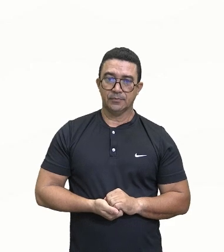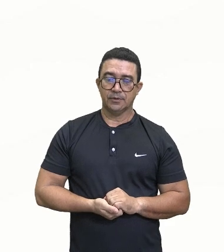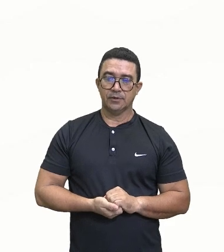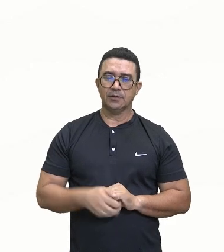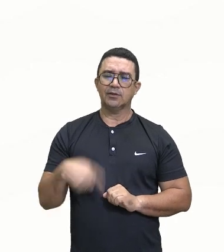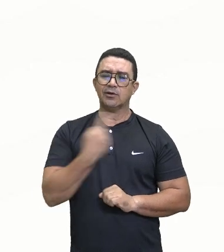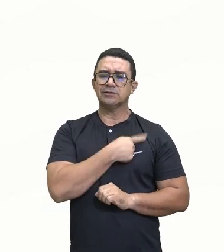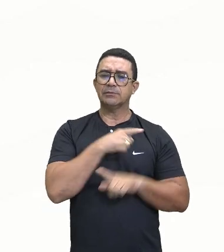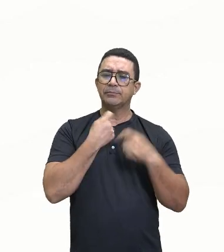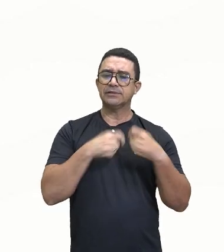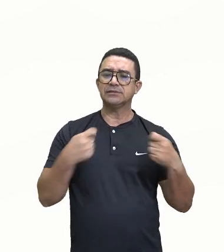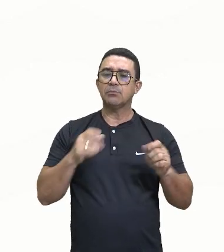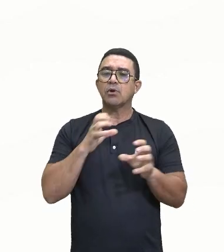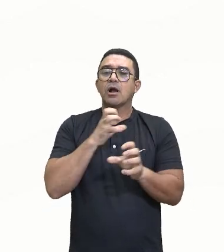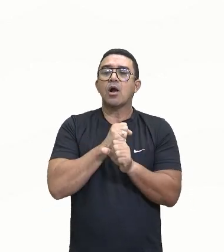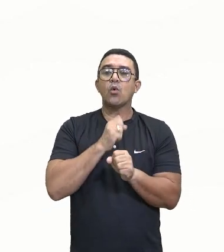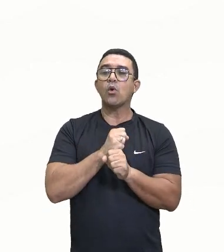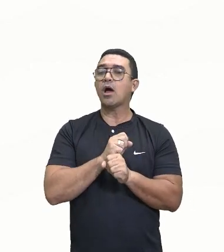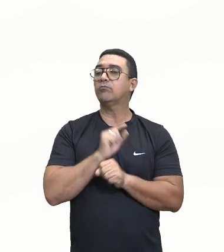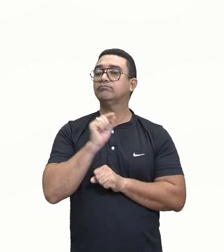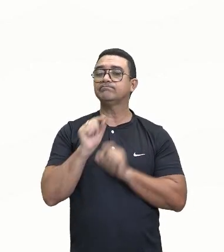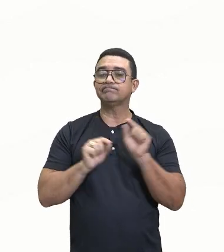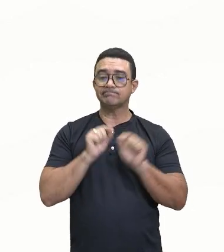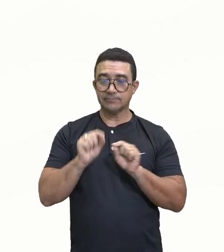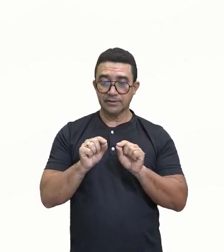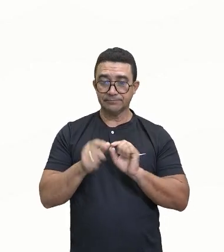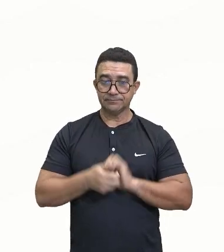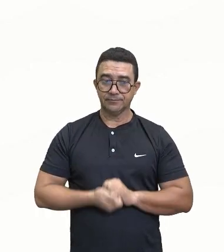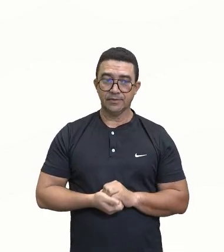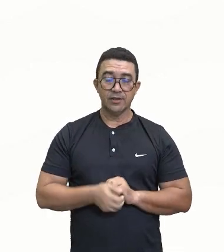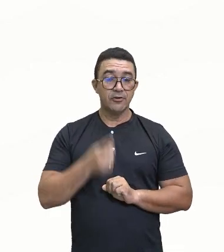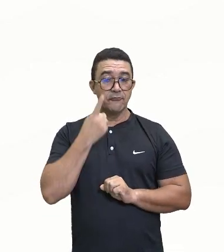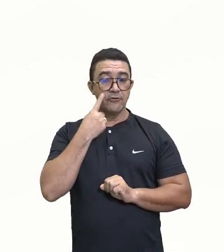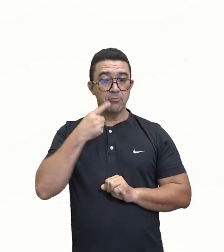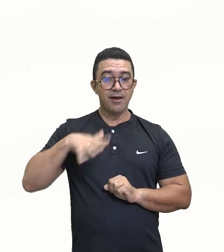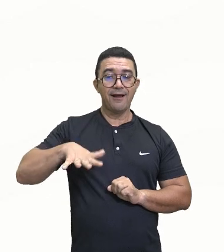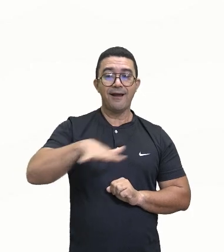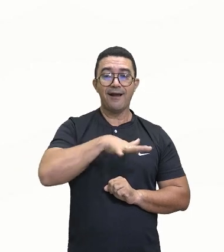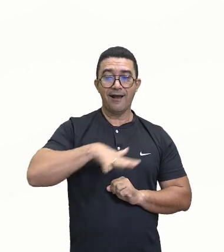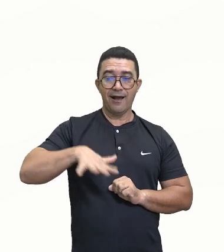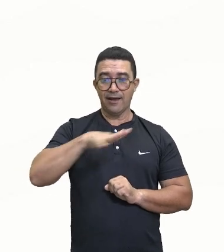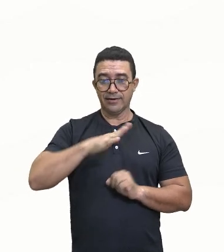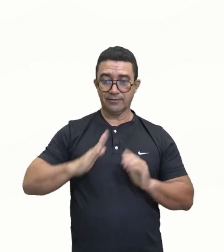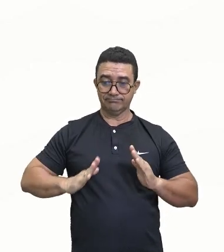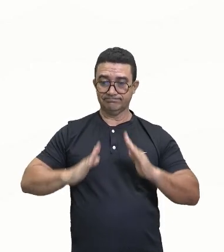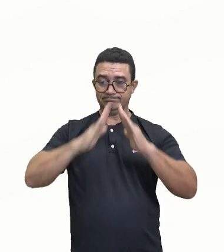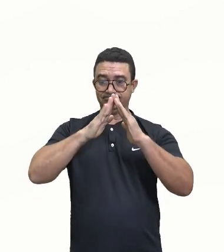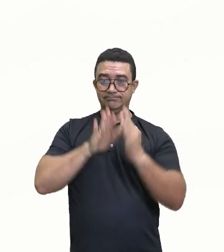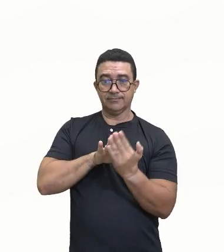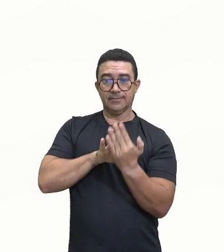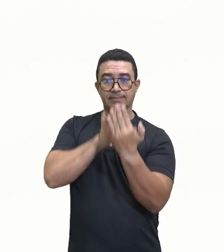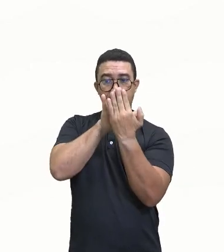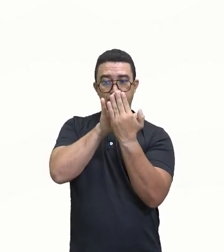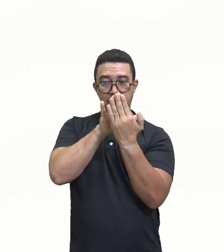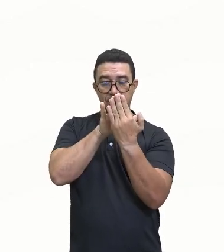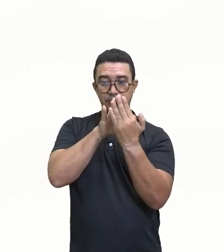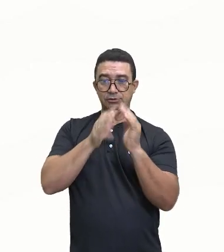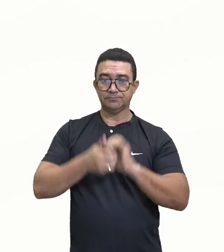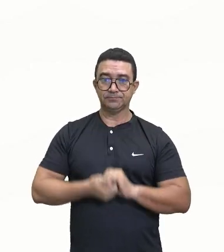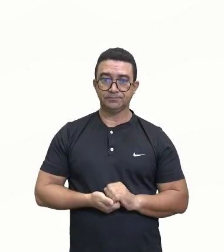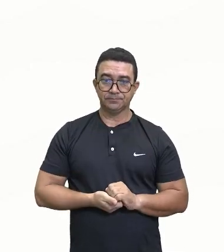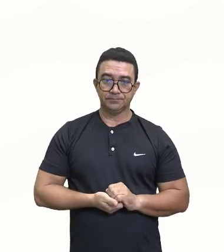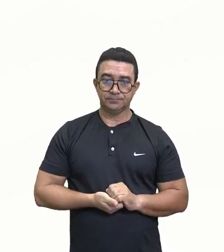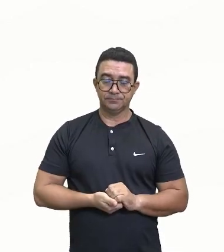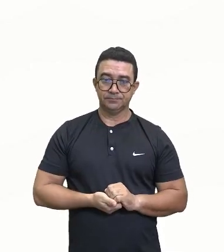precisa, então, aí calcular? Nós verificamos aí a área da pirâmide. O que é a área mesmo? A